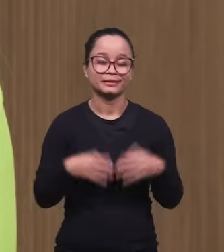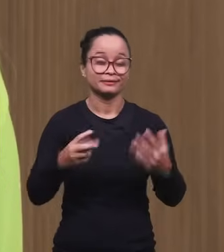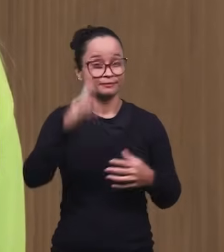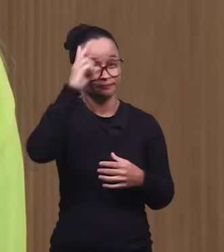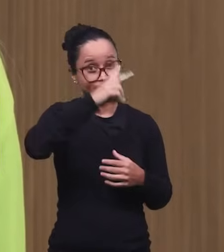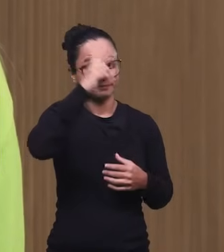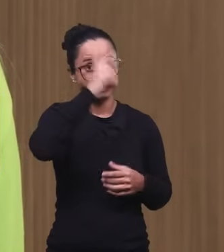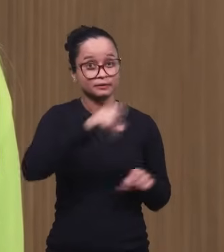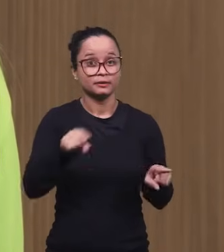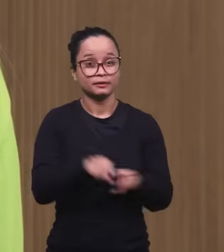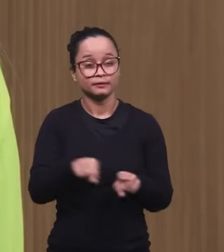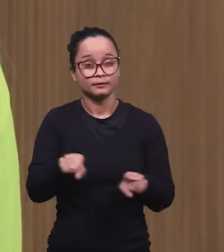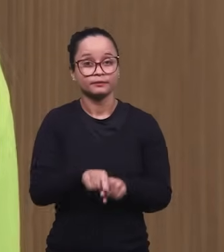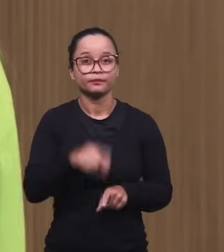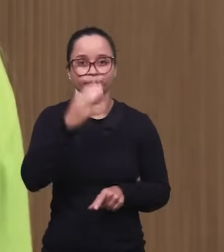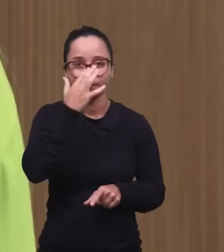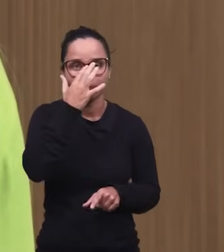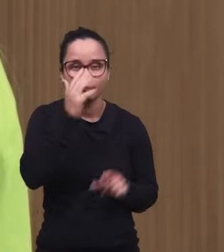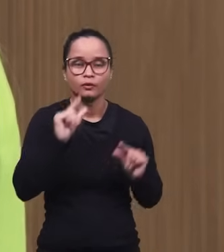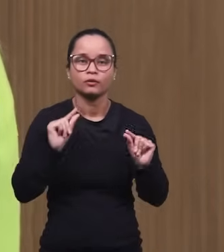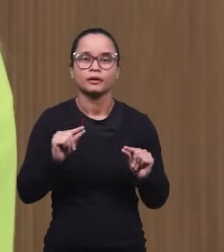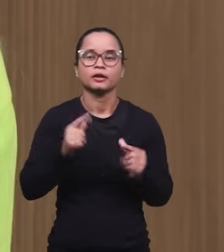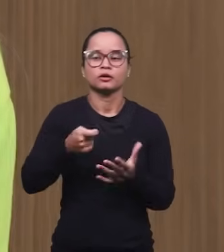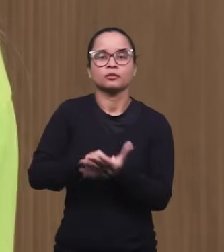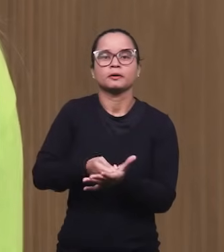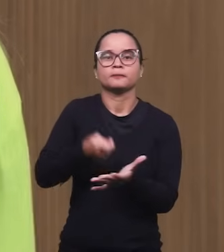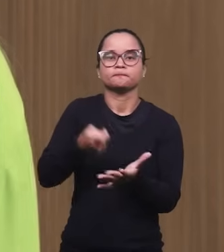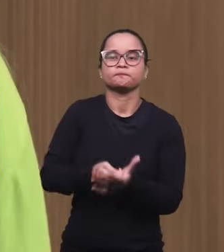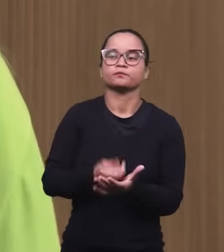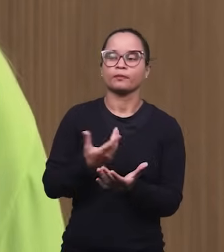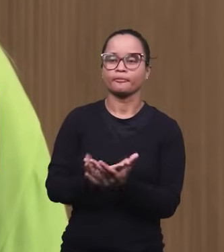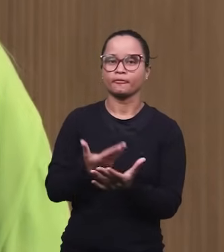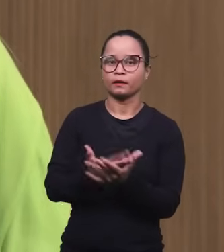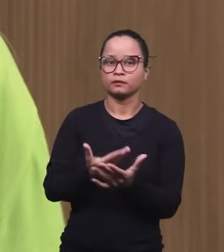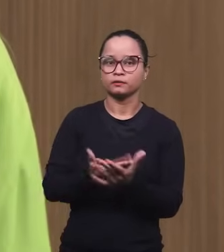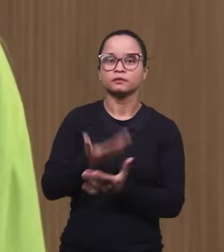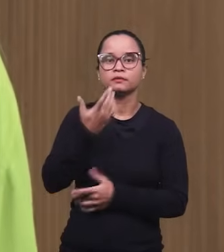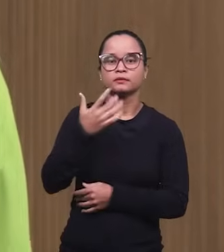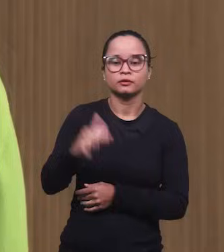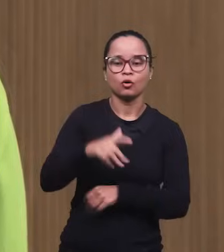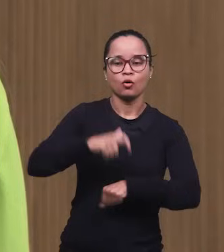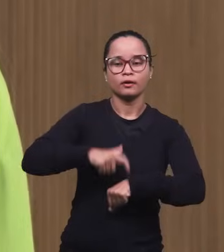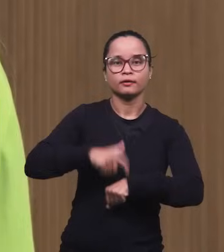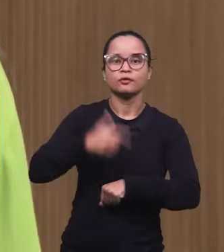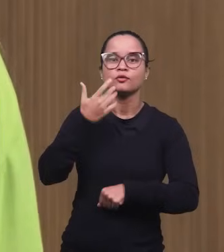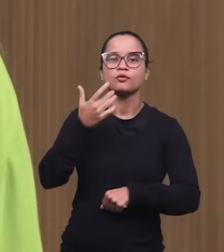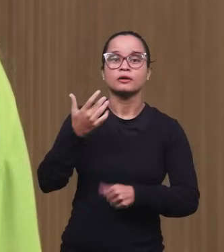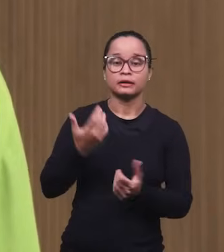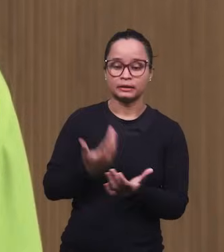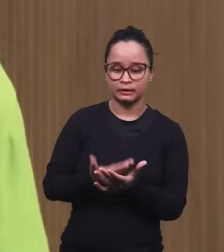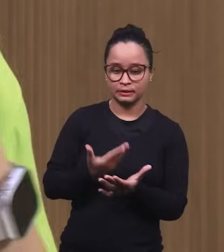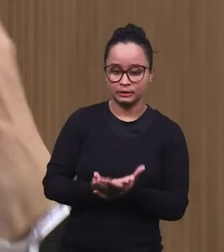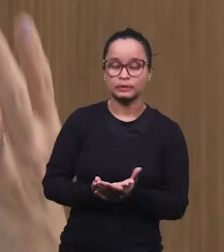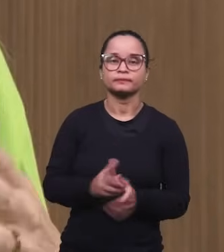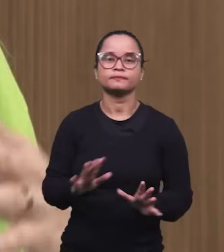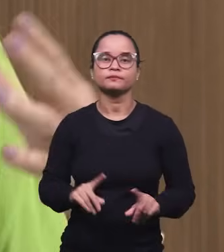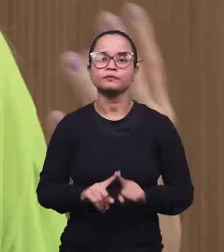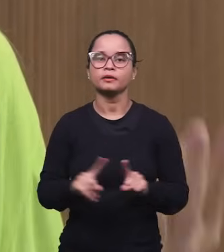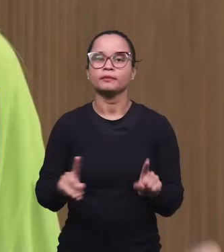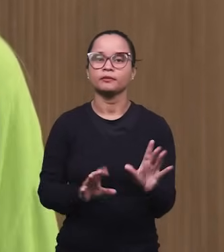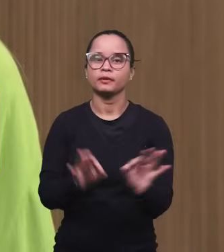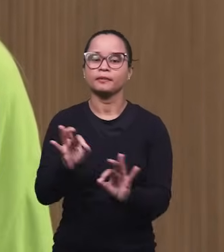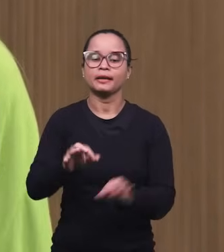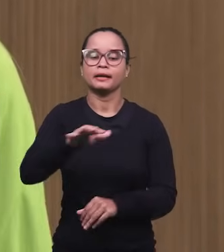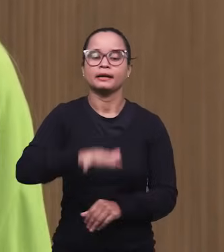também, a gente lembra de uma questão. Nós, às vezes, queremos cobrar uma rotina de estudo das crianças, um horário de estudo, mas nós precisamos preparar